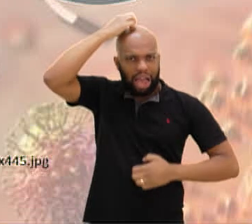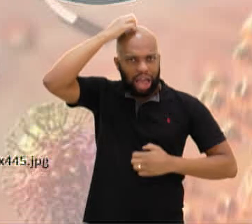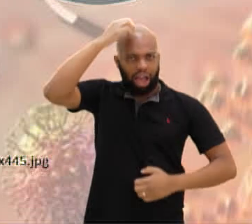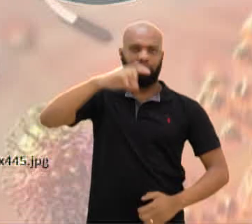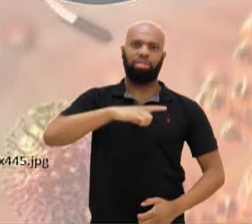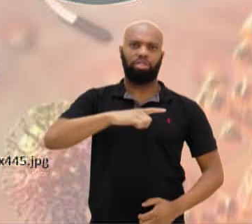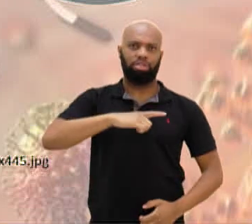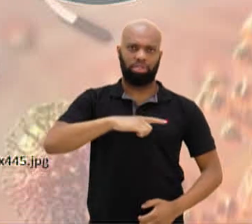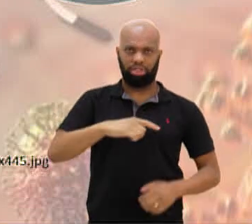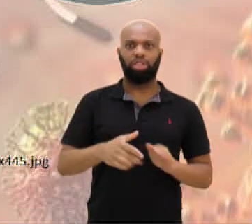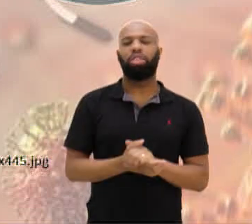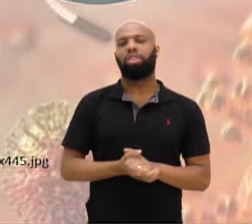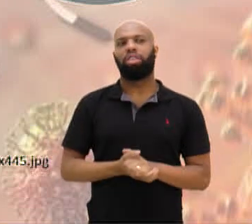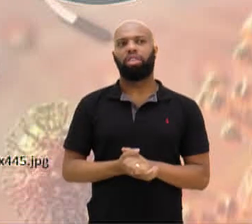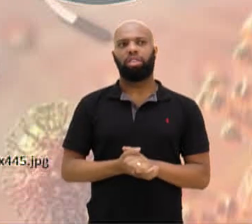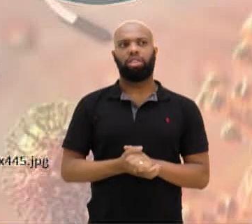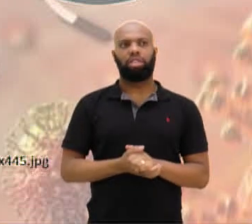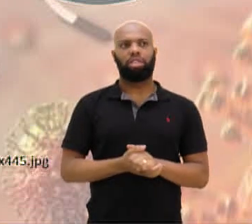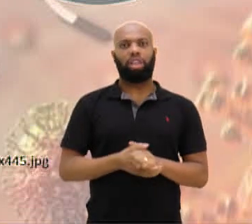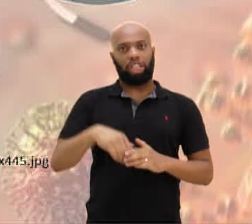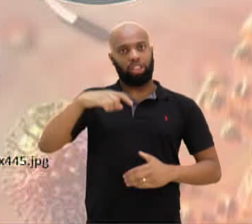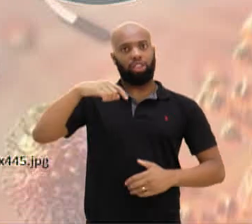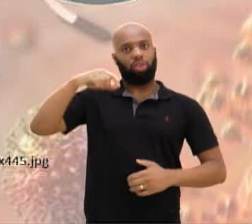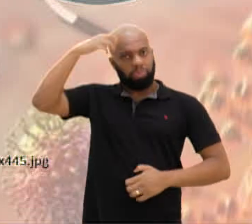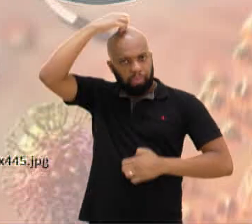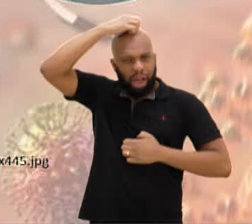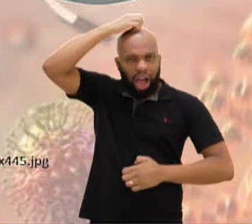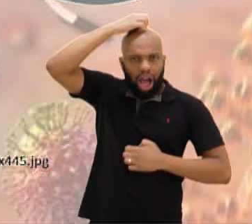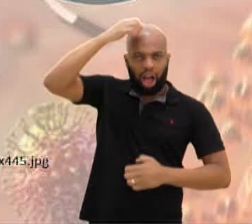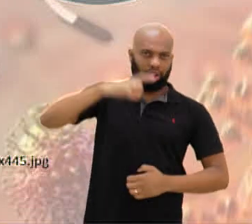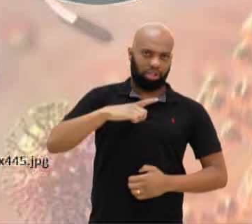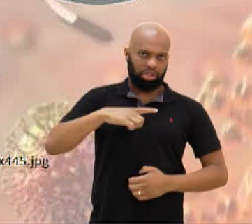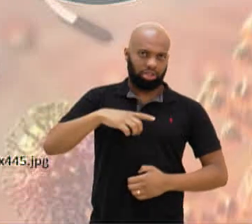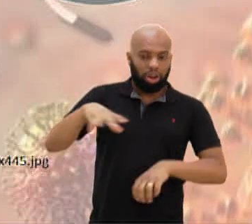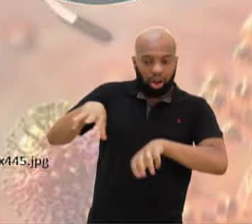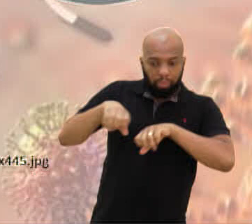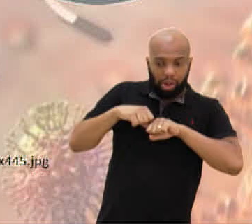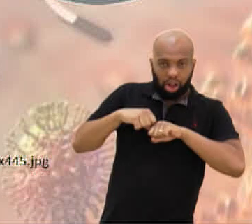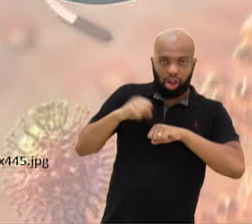do fator RH, tá? Que a gente já estudou. Então, descobriram lá no macaco.